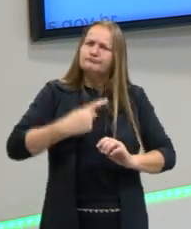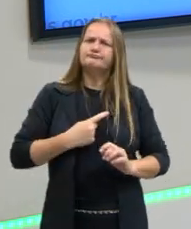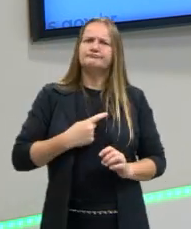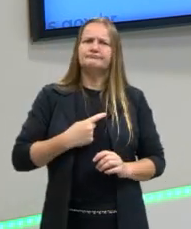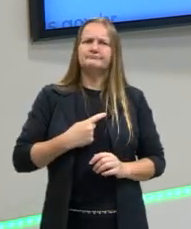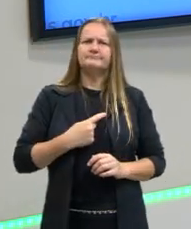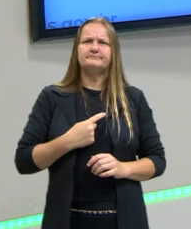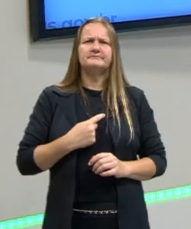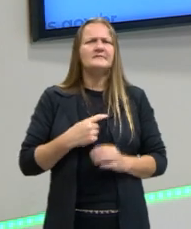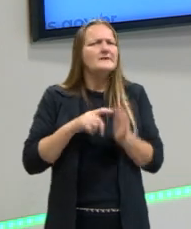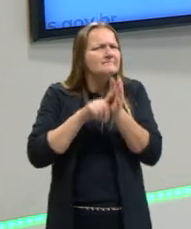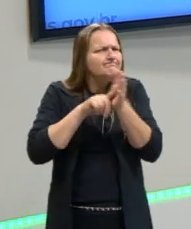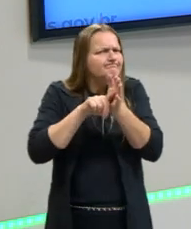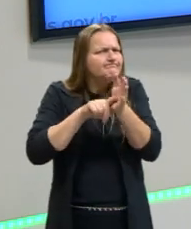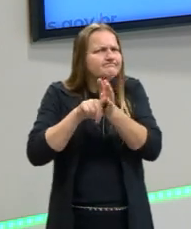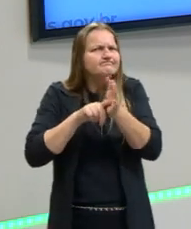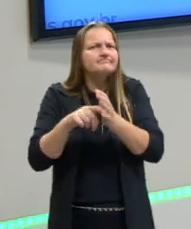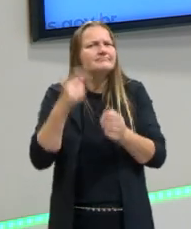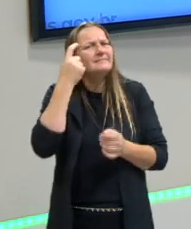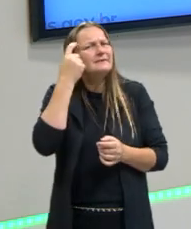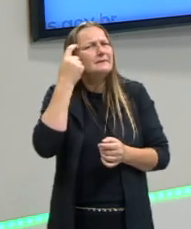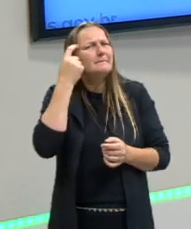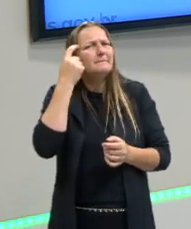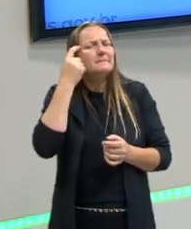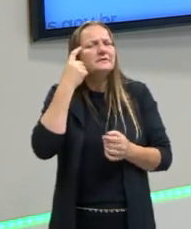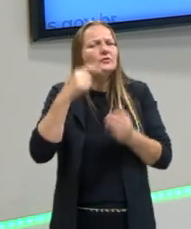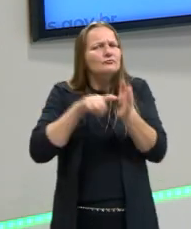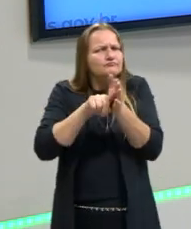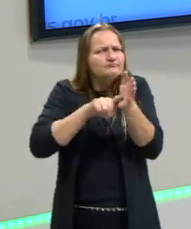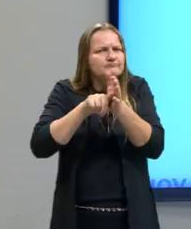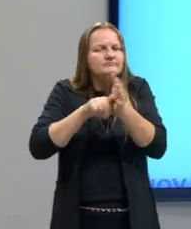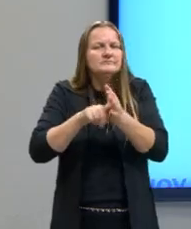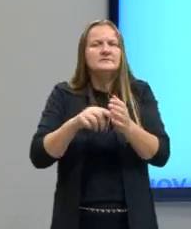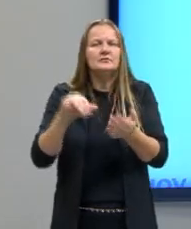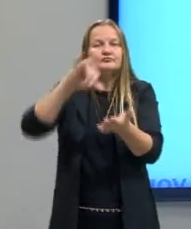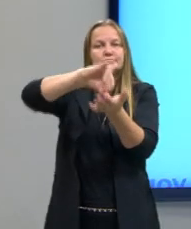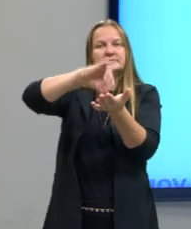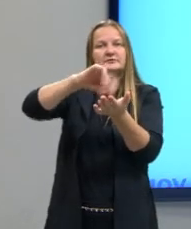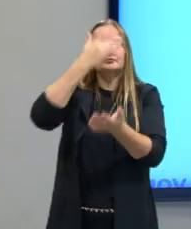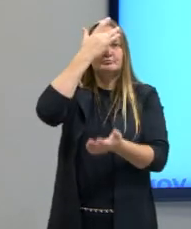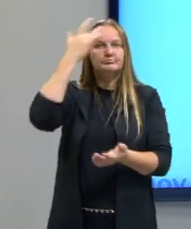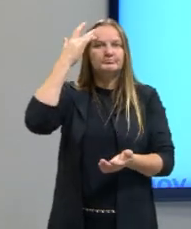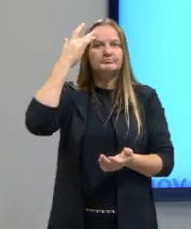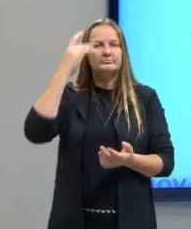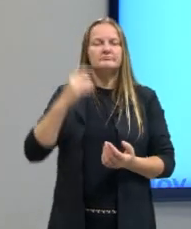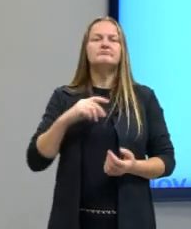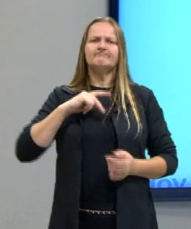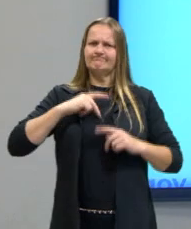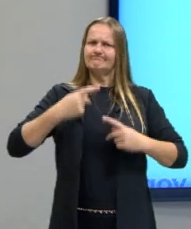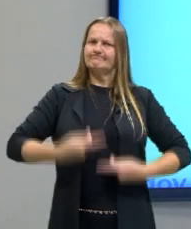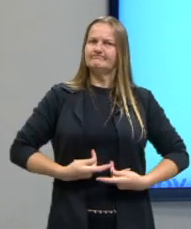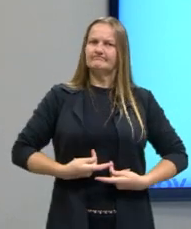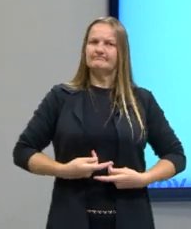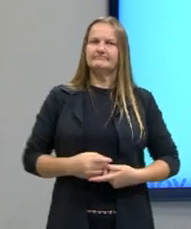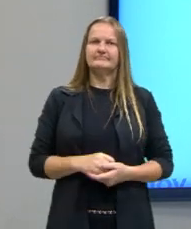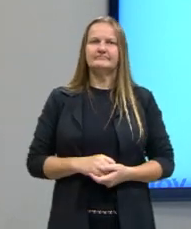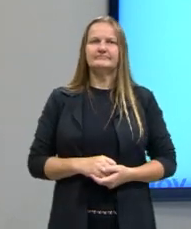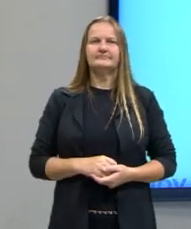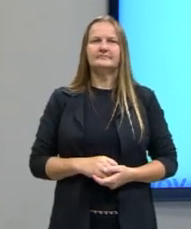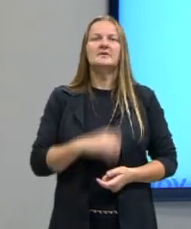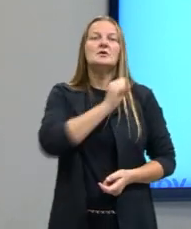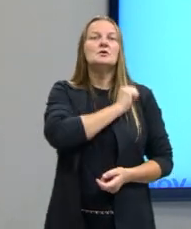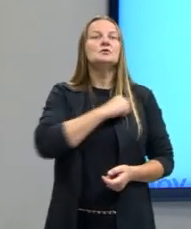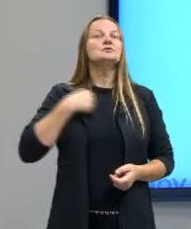então começa tenha se o problema de pesquisa no ser humano né que curar o